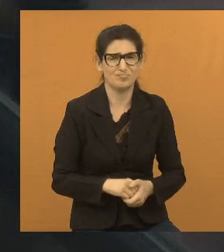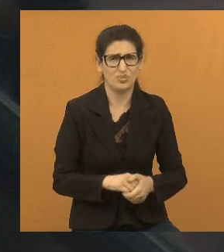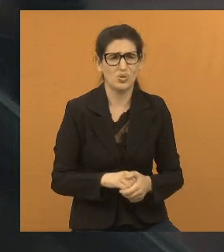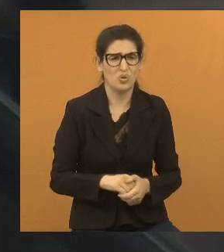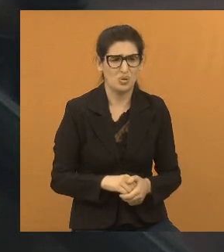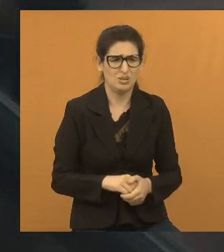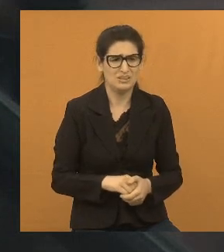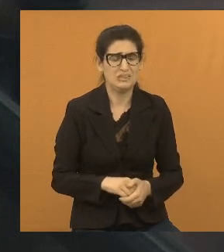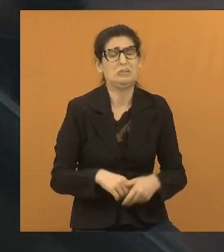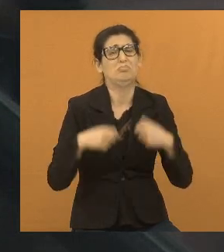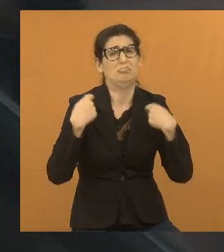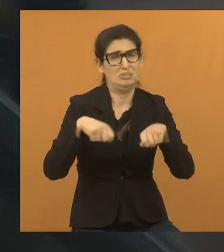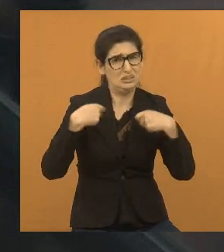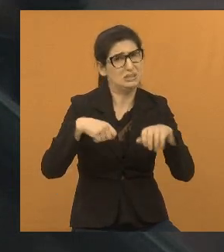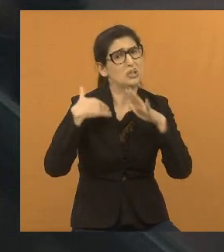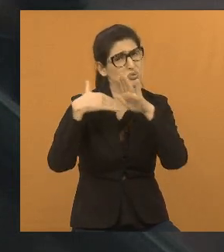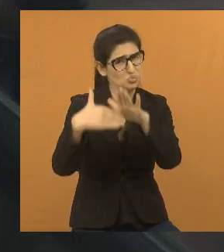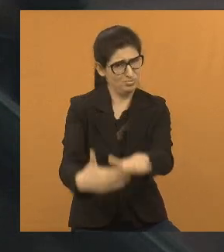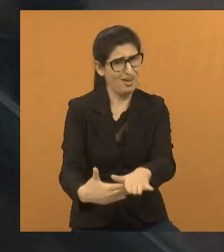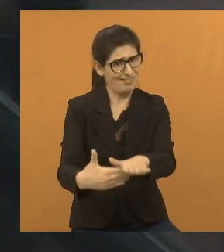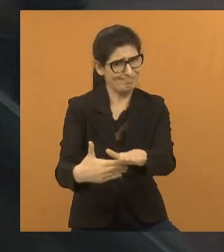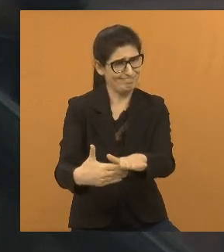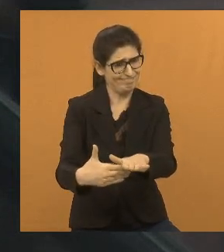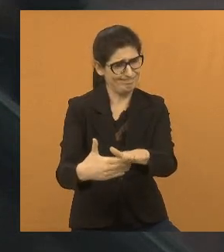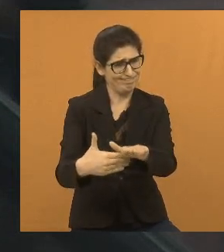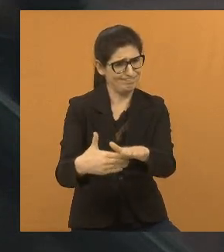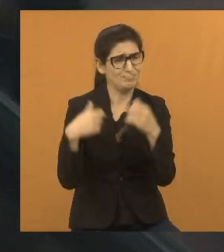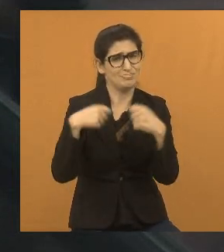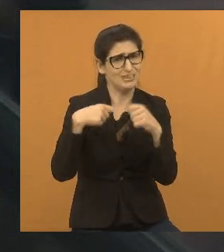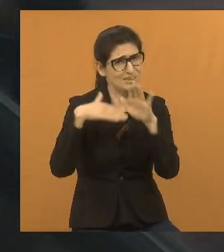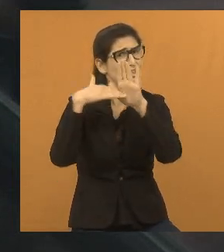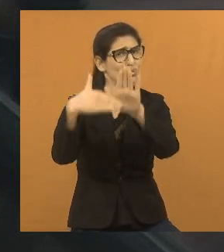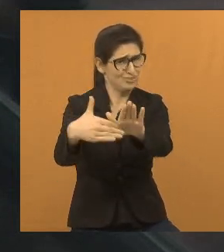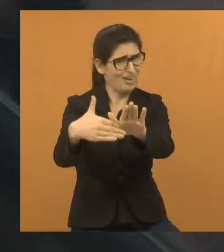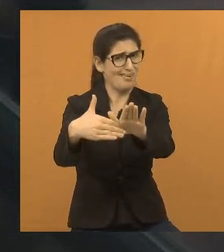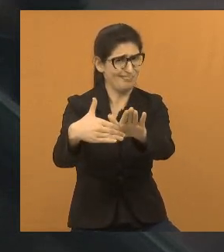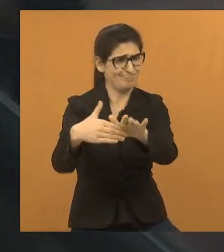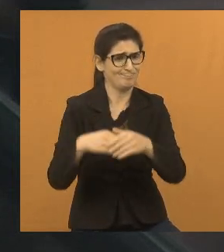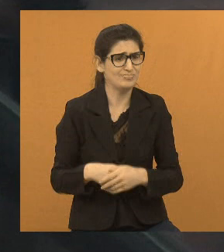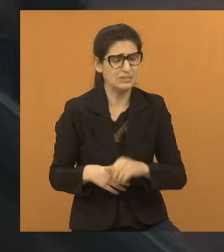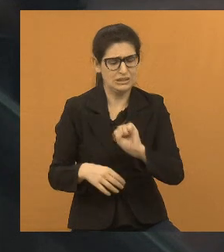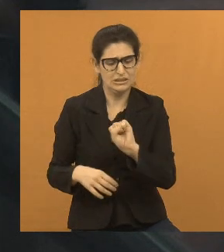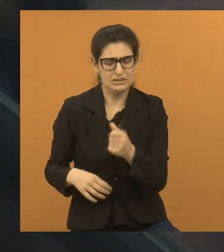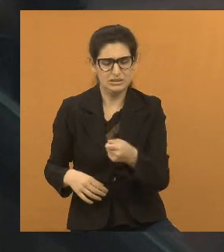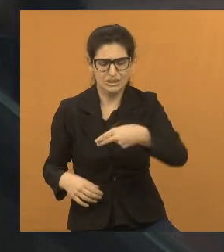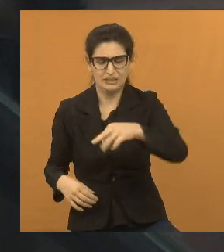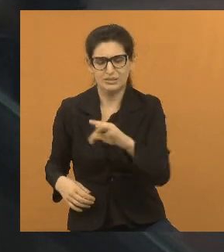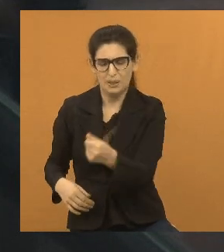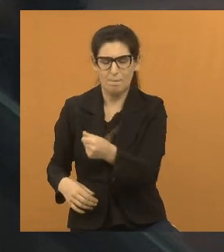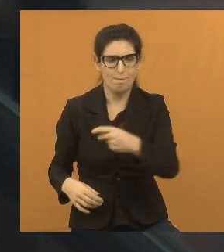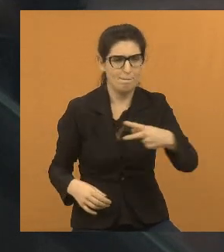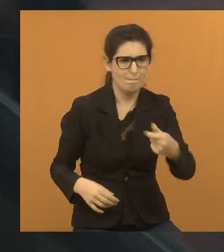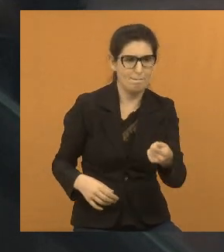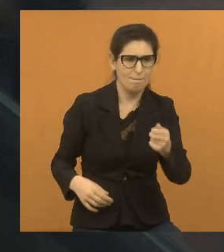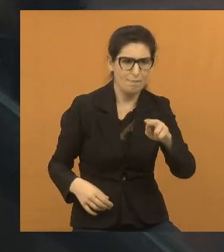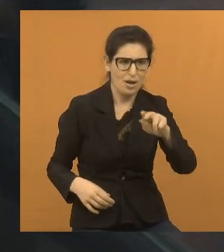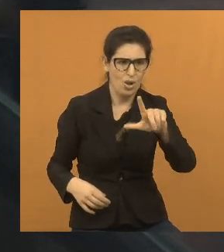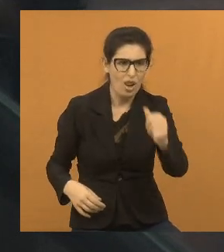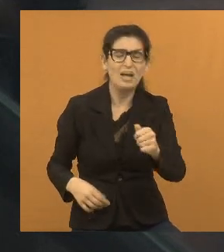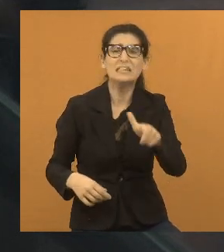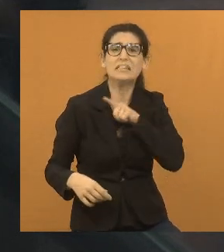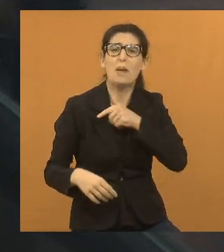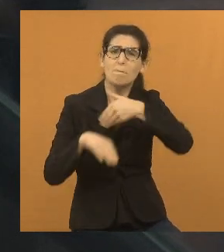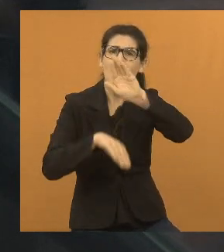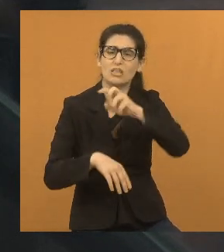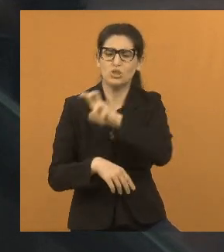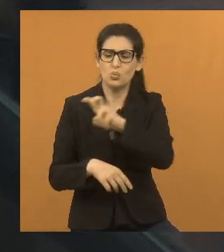pede melhorias, e aquela região está sendo realmente esquecida. Santa Paula, eu tenho mais de 55